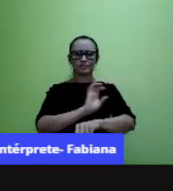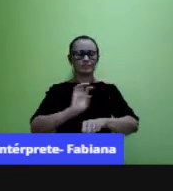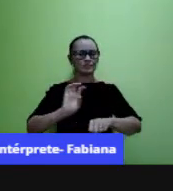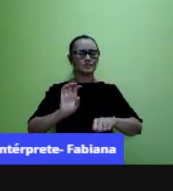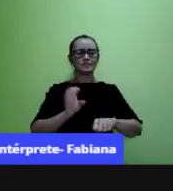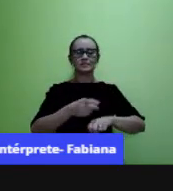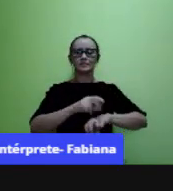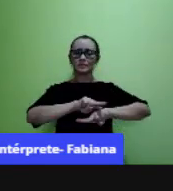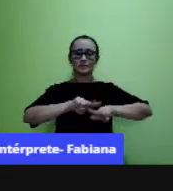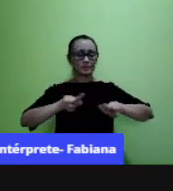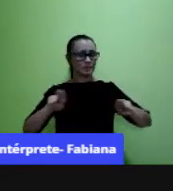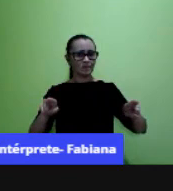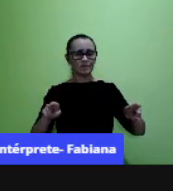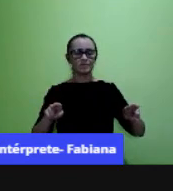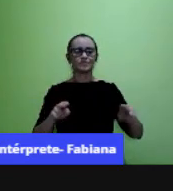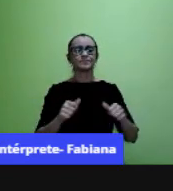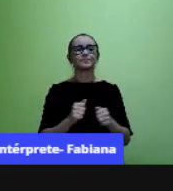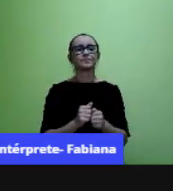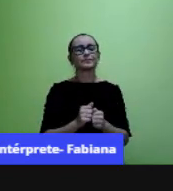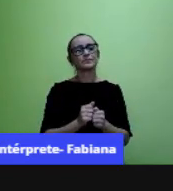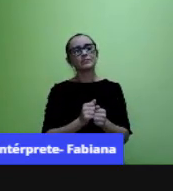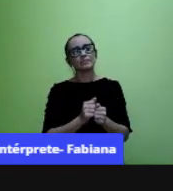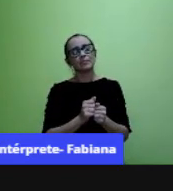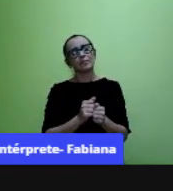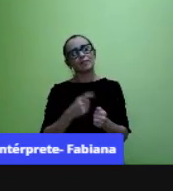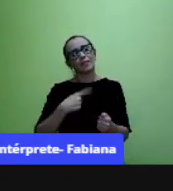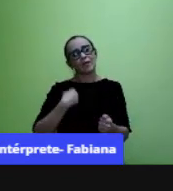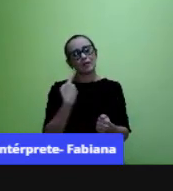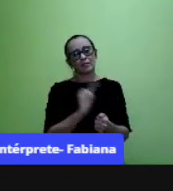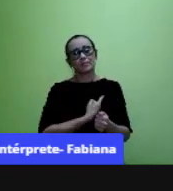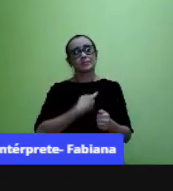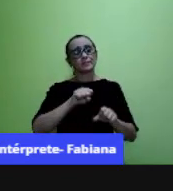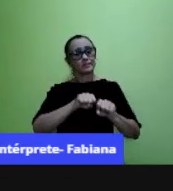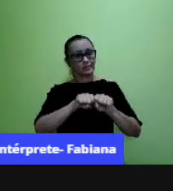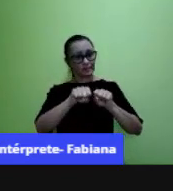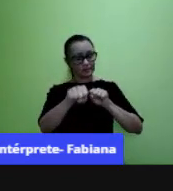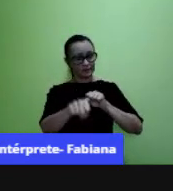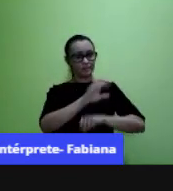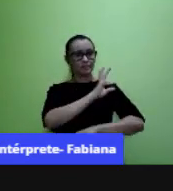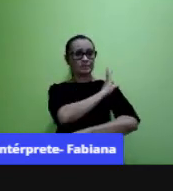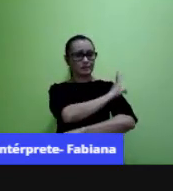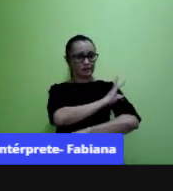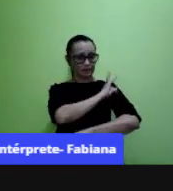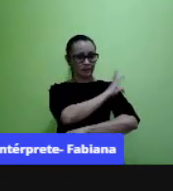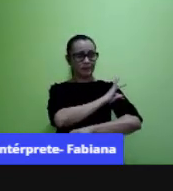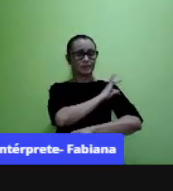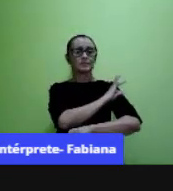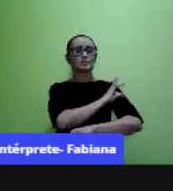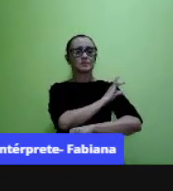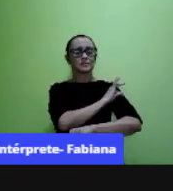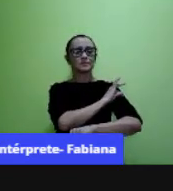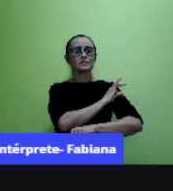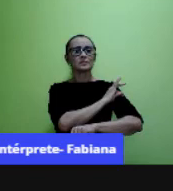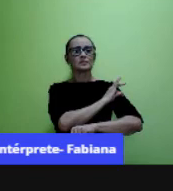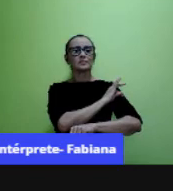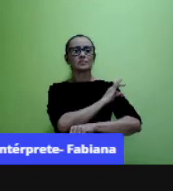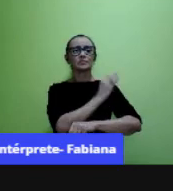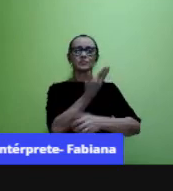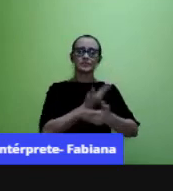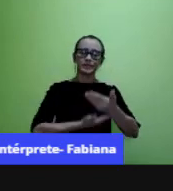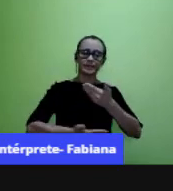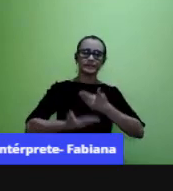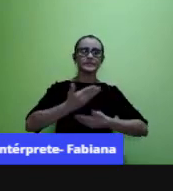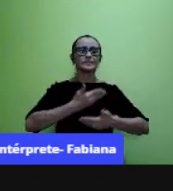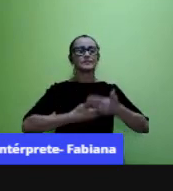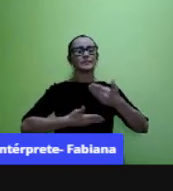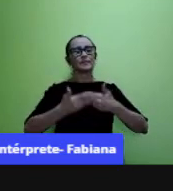Então, através do nosso conhecimento técnico que nós temos e científico, nós vamos mediar essas